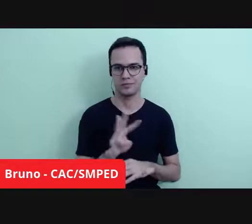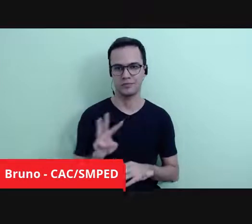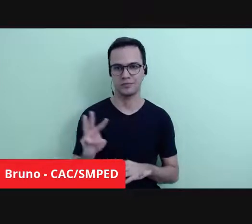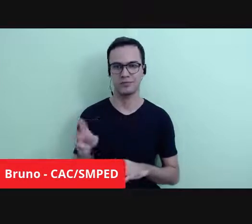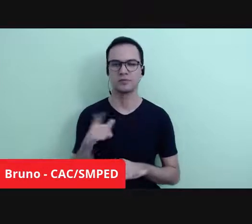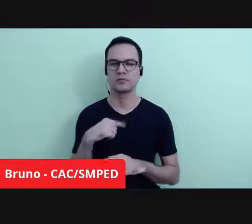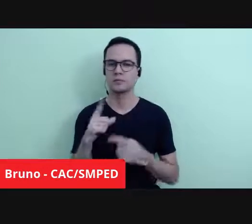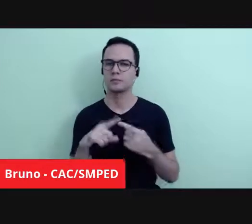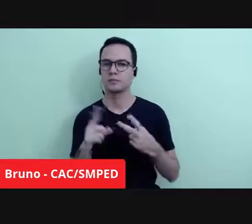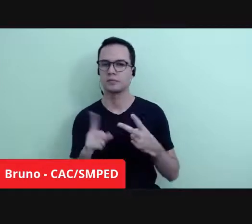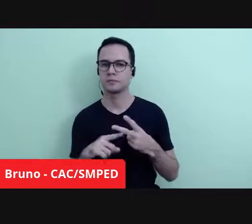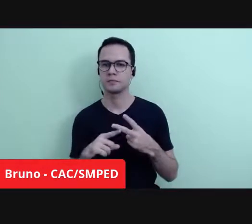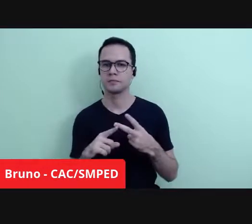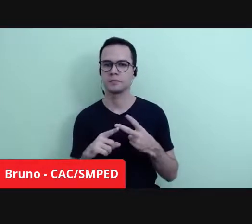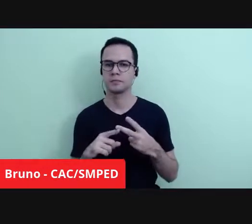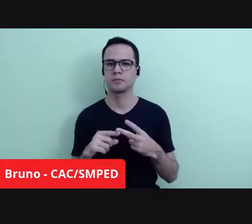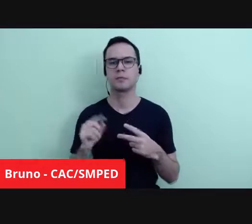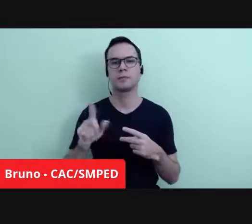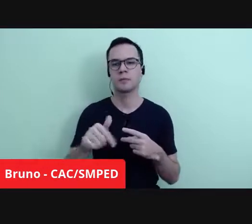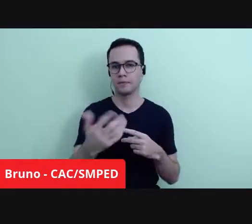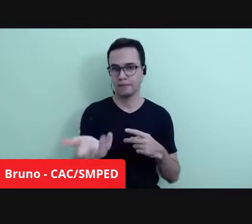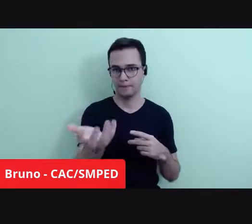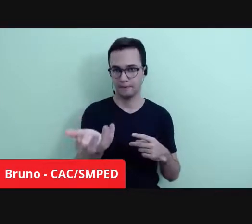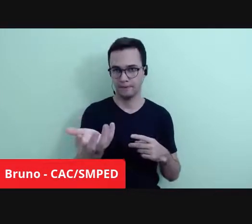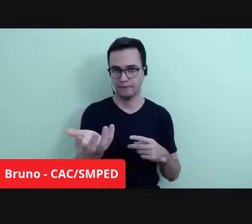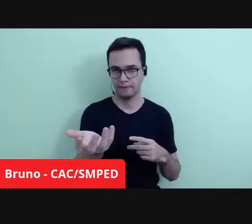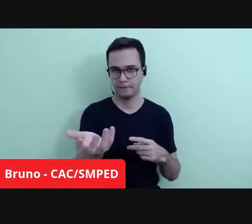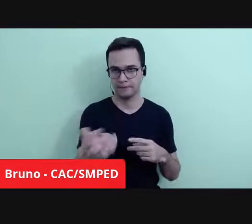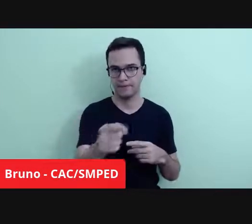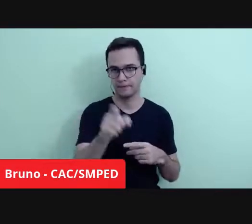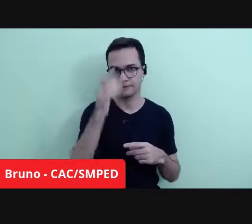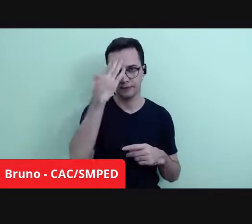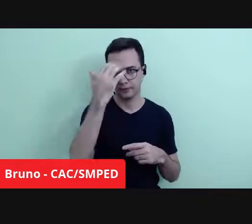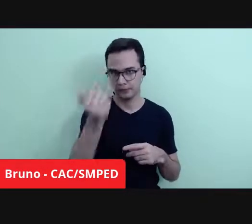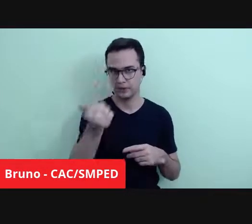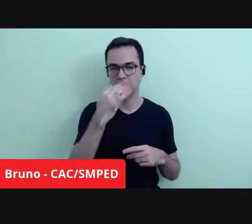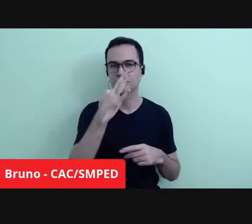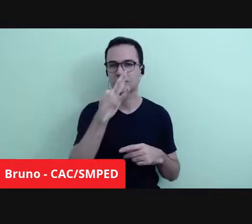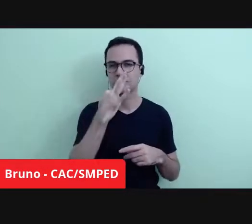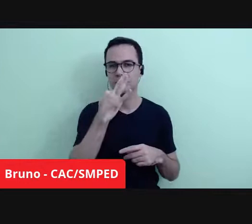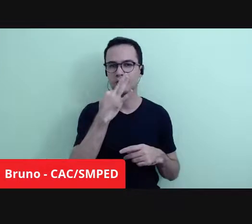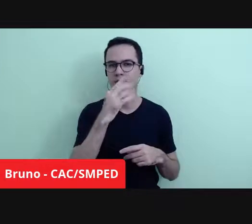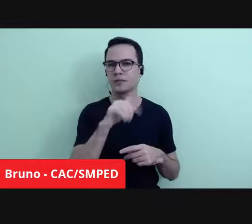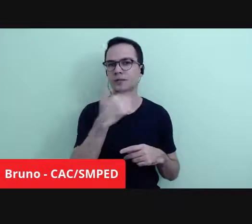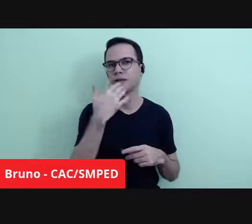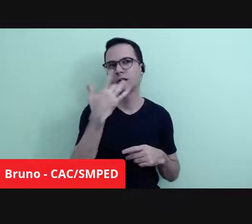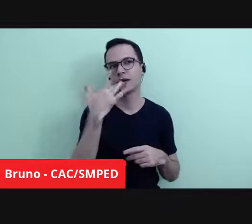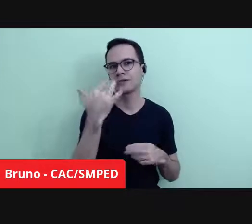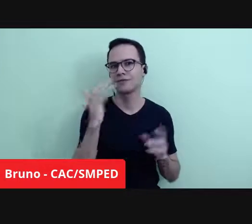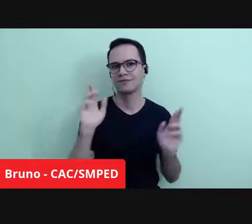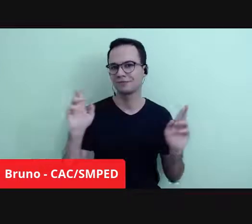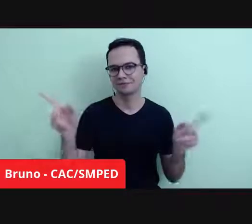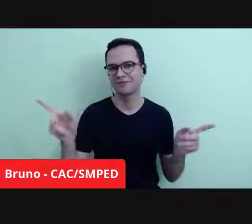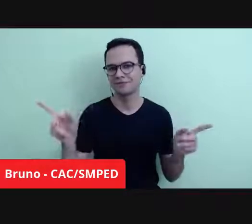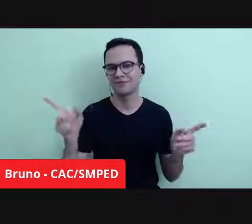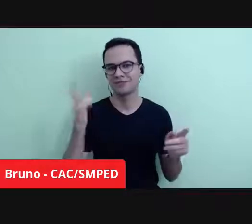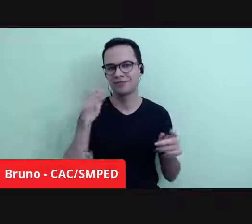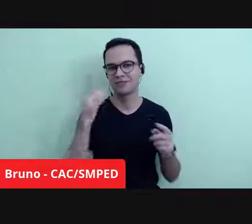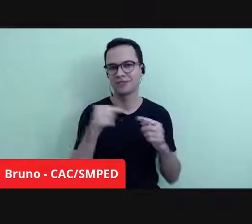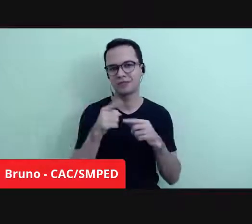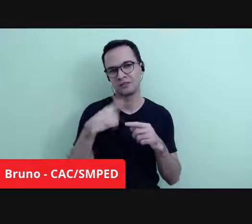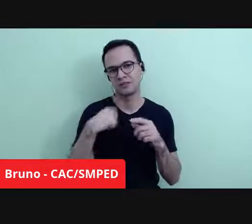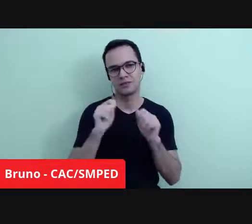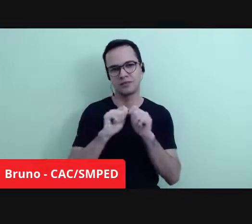duas publicações. Então, para quem quiser saber de um jeito meio informal, assim, acho que é como eu tenho feito